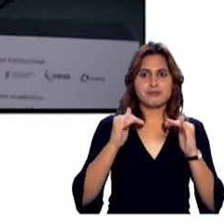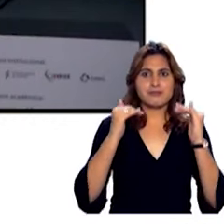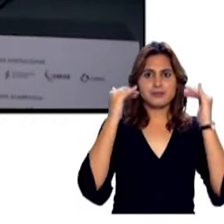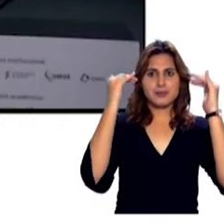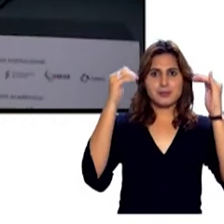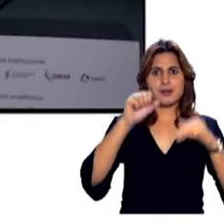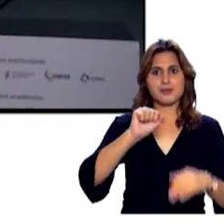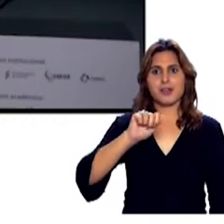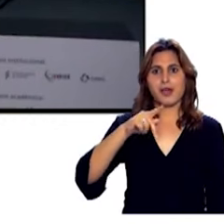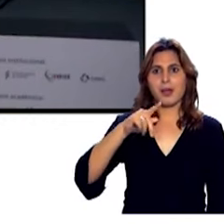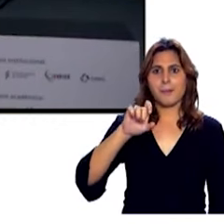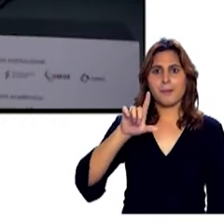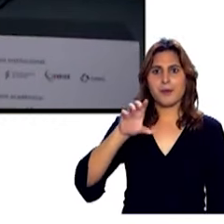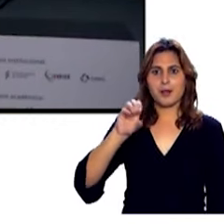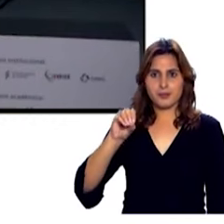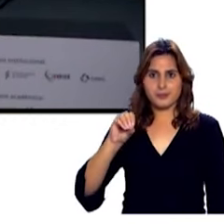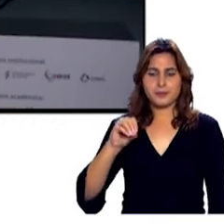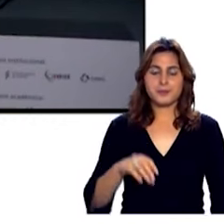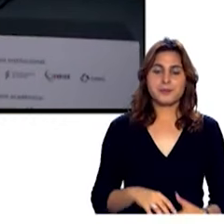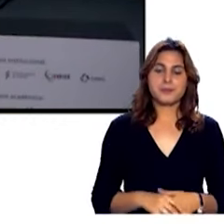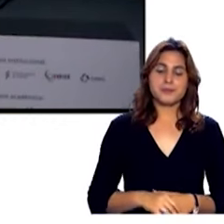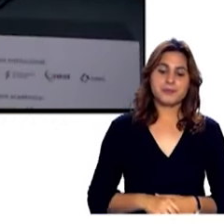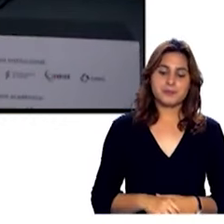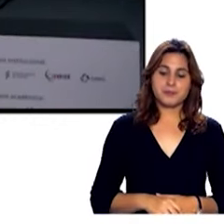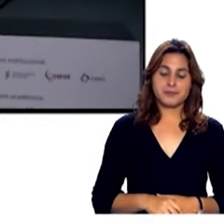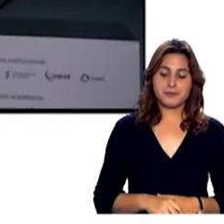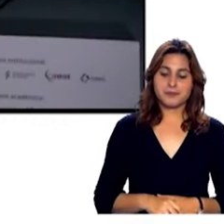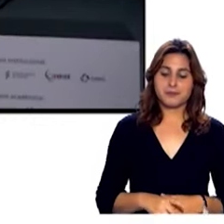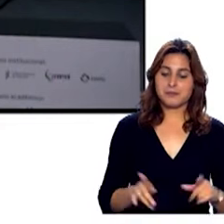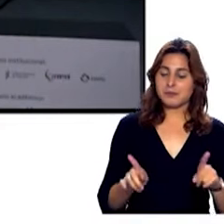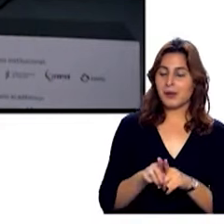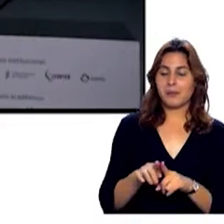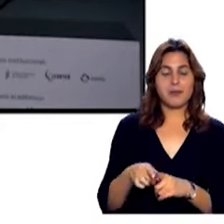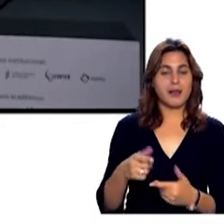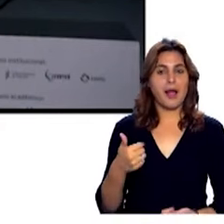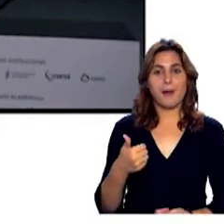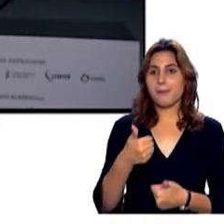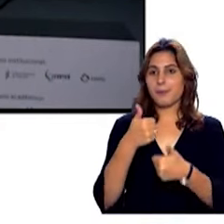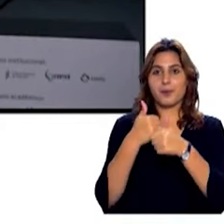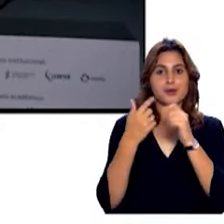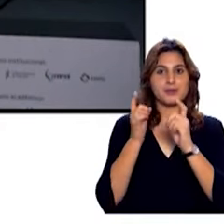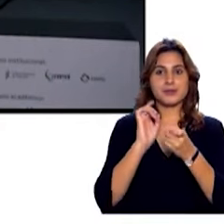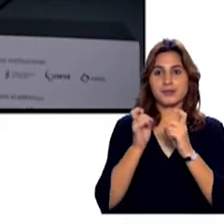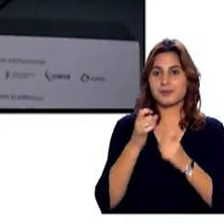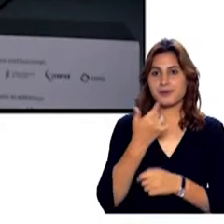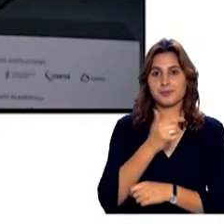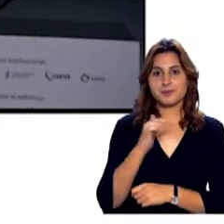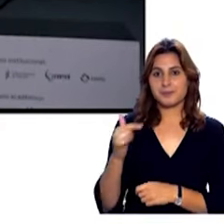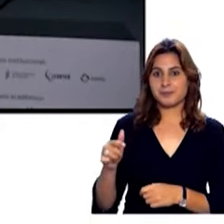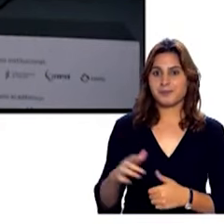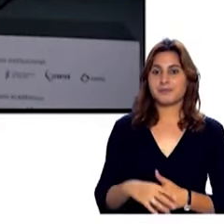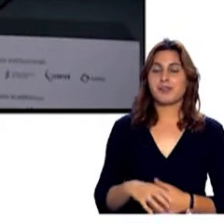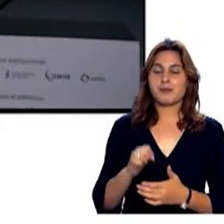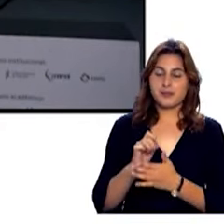eh e isso não não sofre nenhum apoio administrativo a atividade